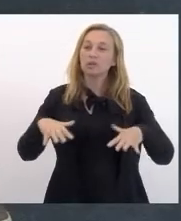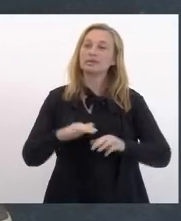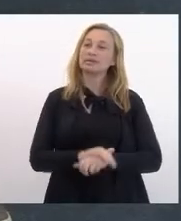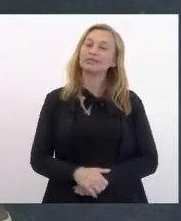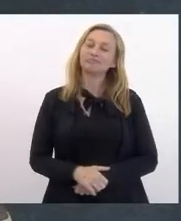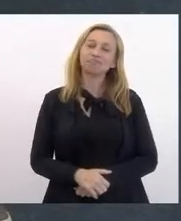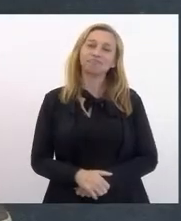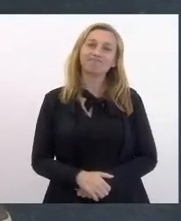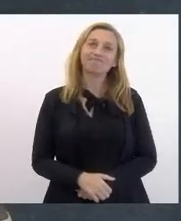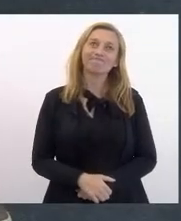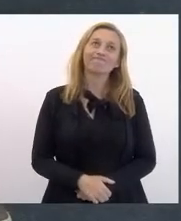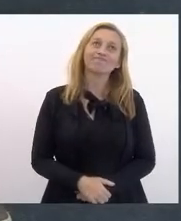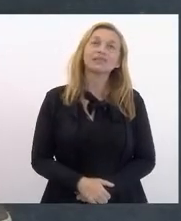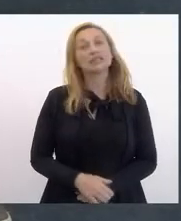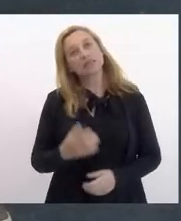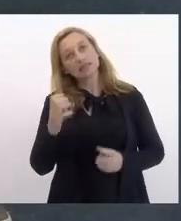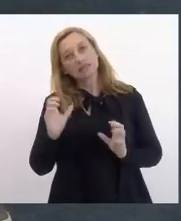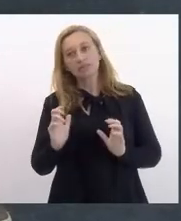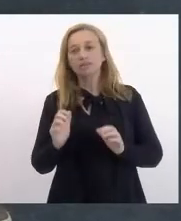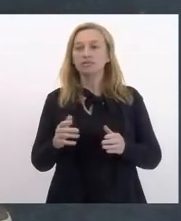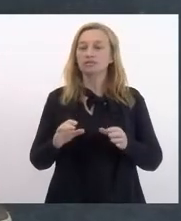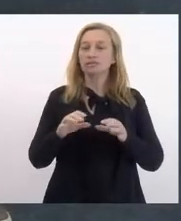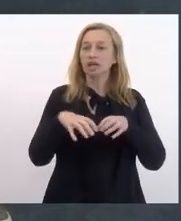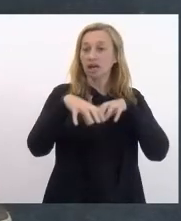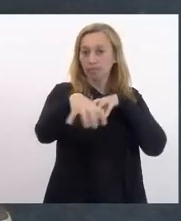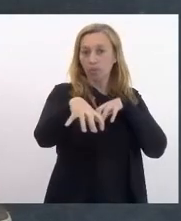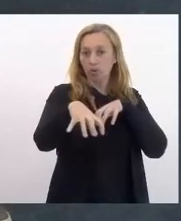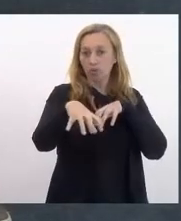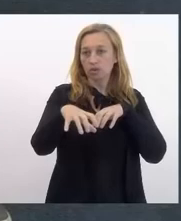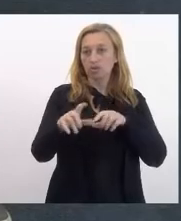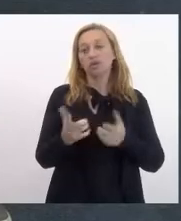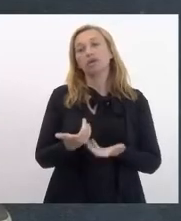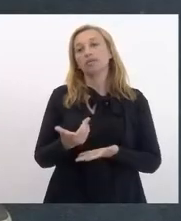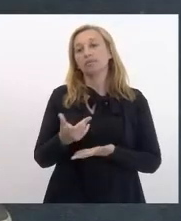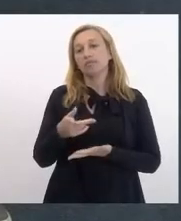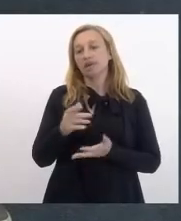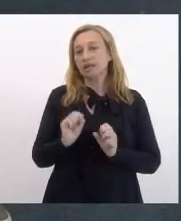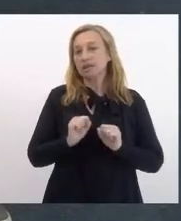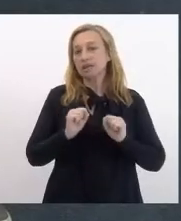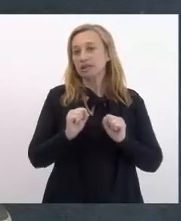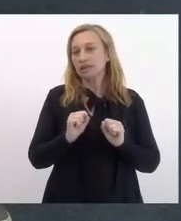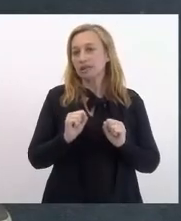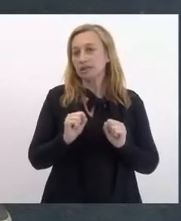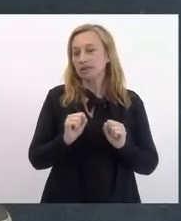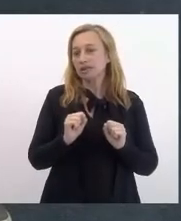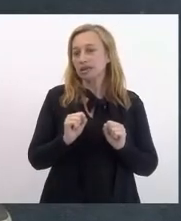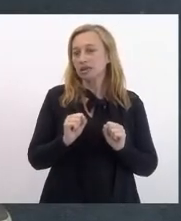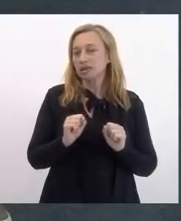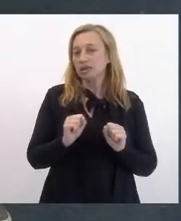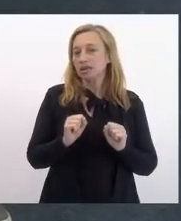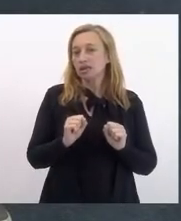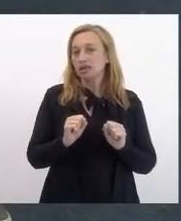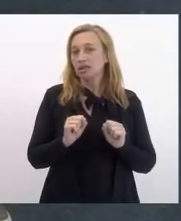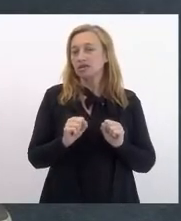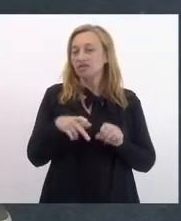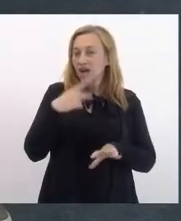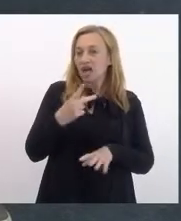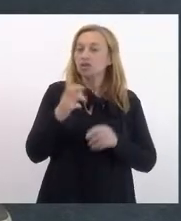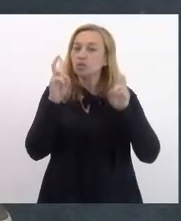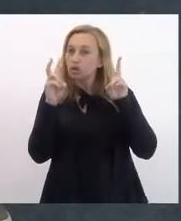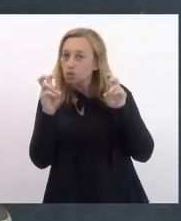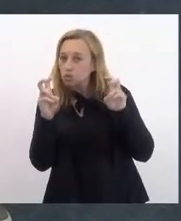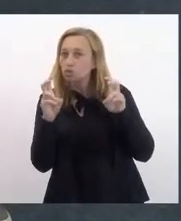pude... Tentei entrar na sessão remota para defender uma matéria que nós